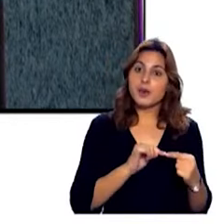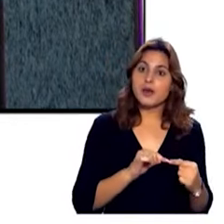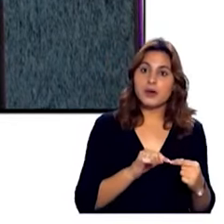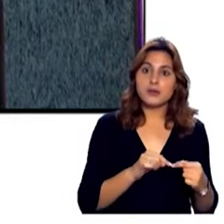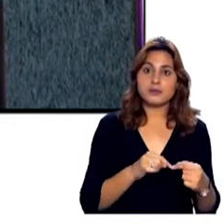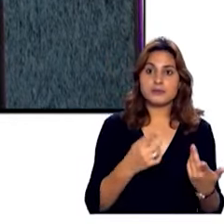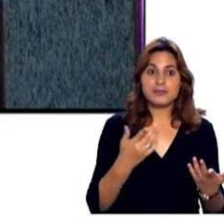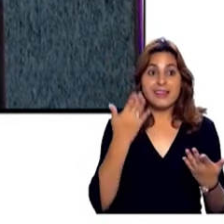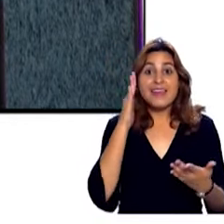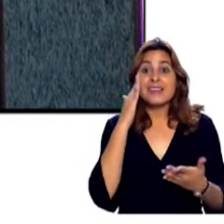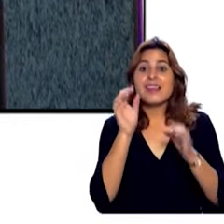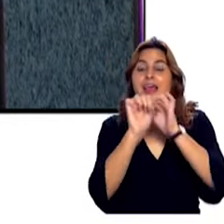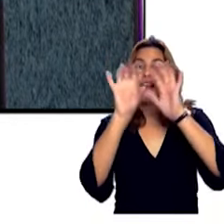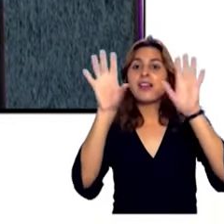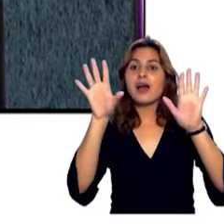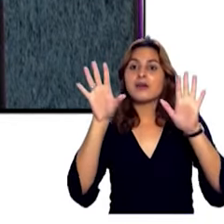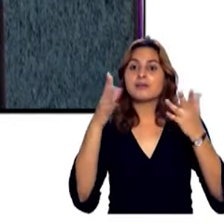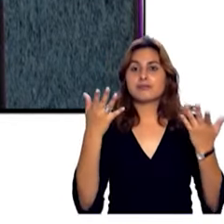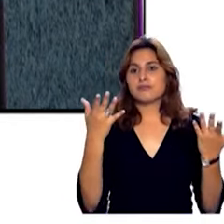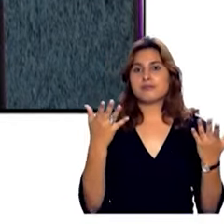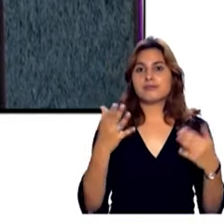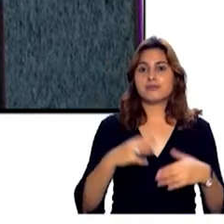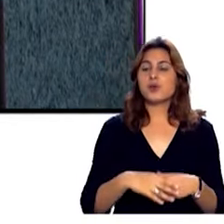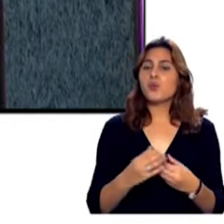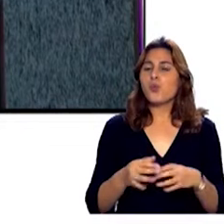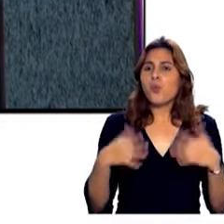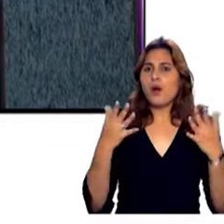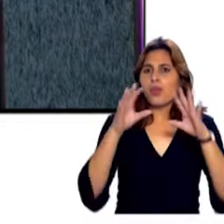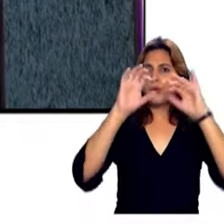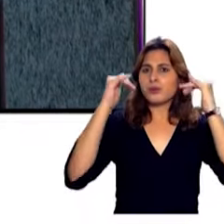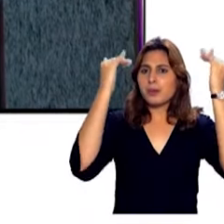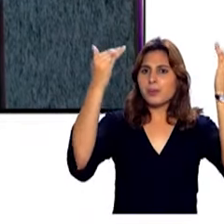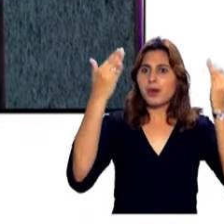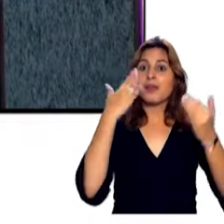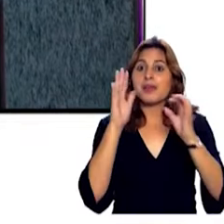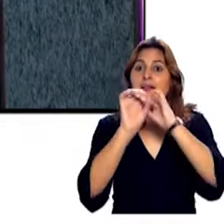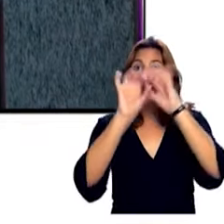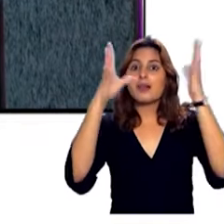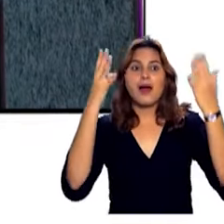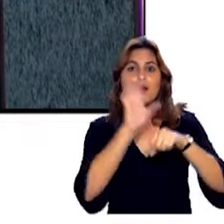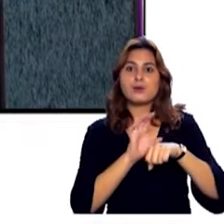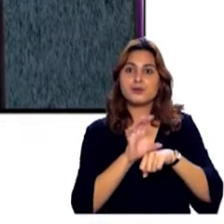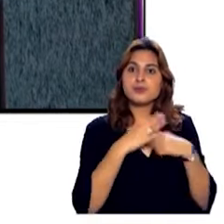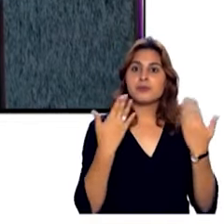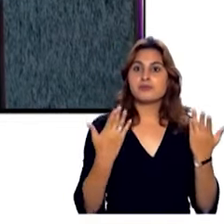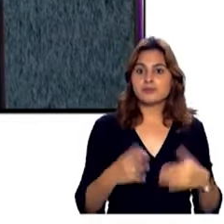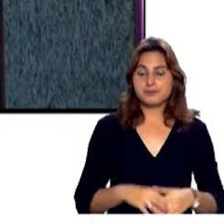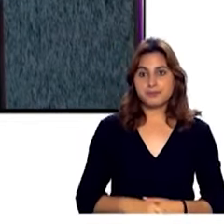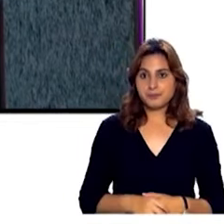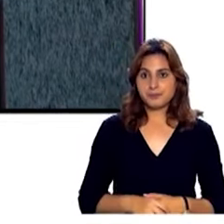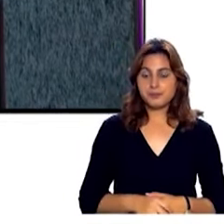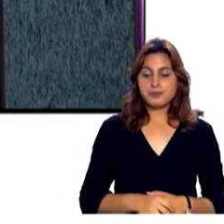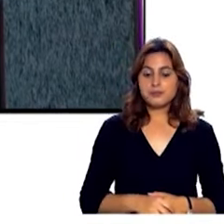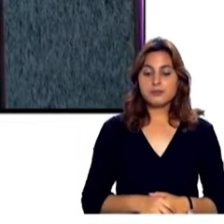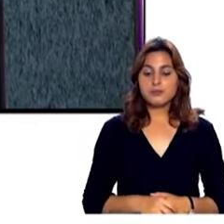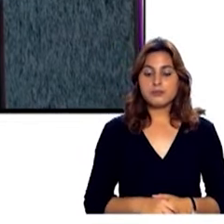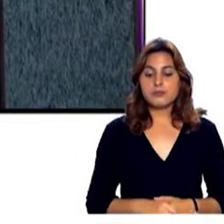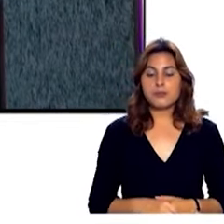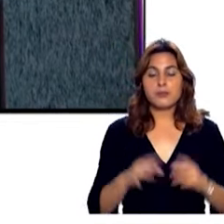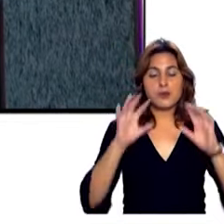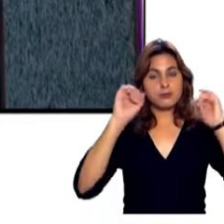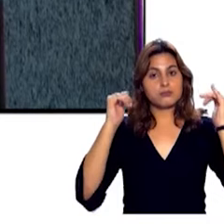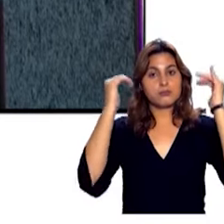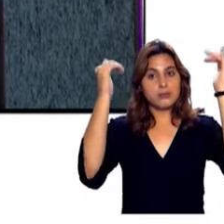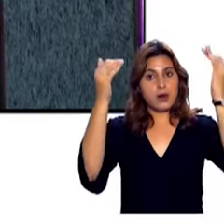diretamente a constituição um tribunal interpreta diretamente a